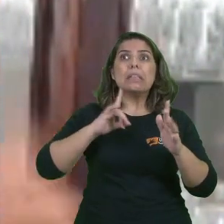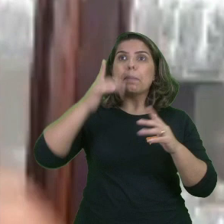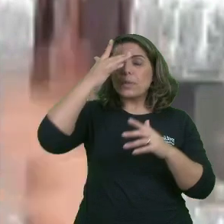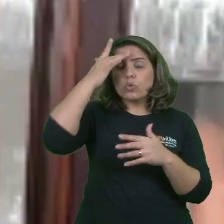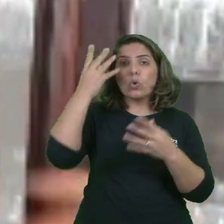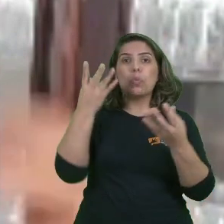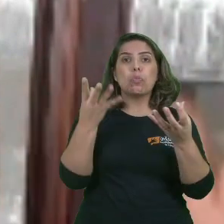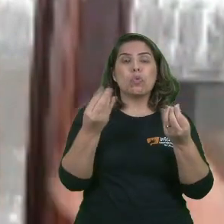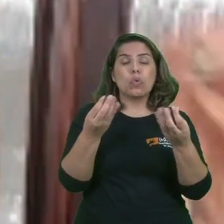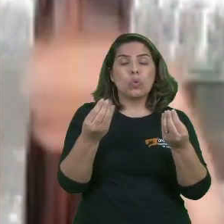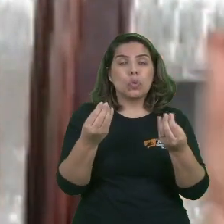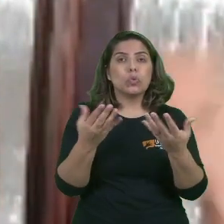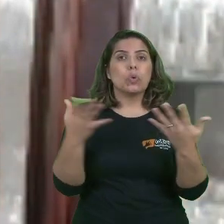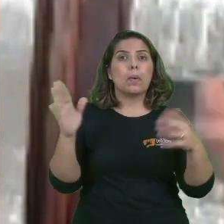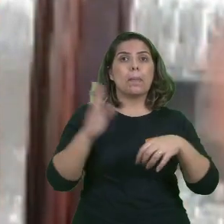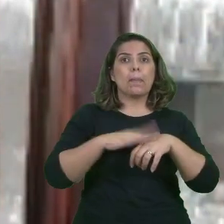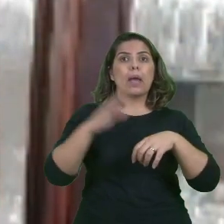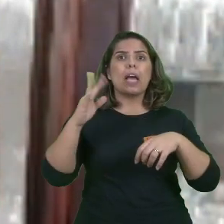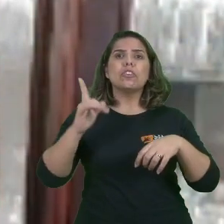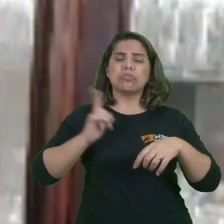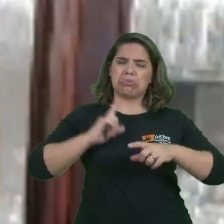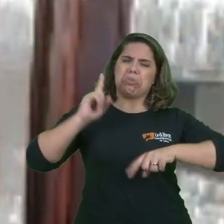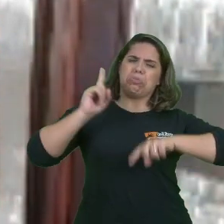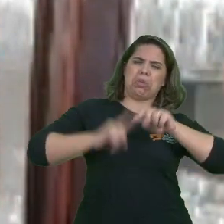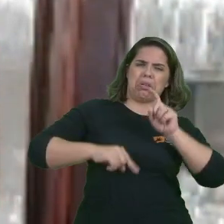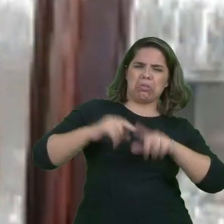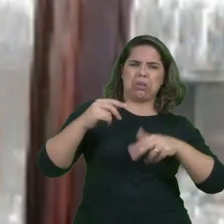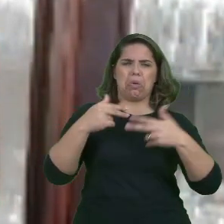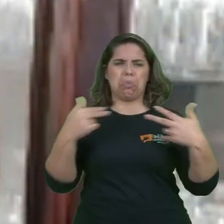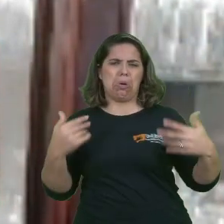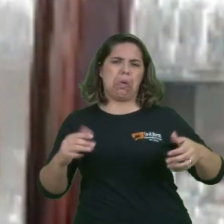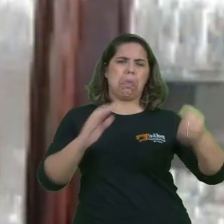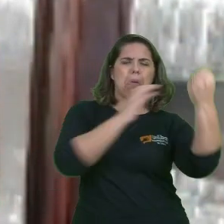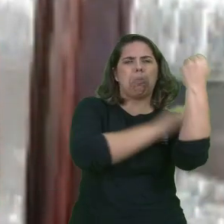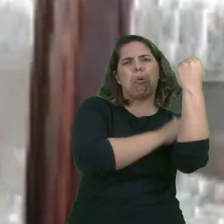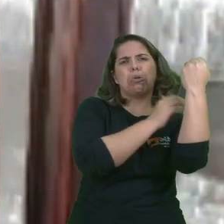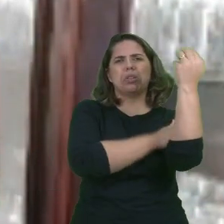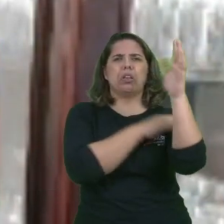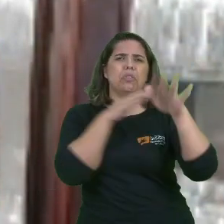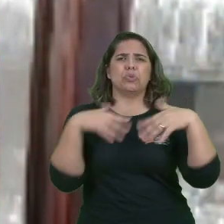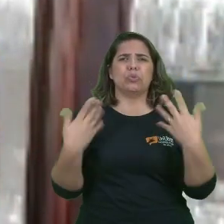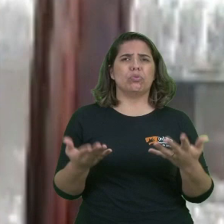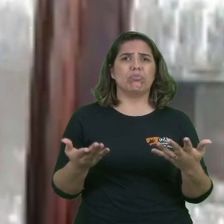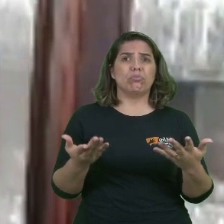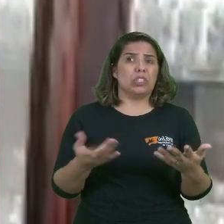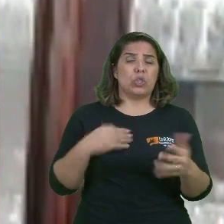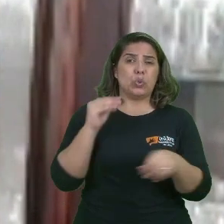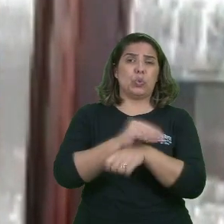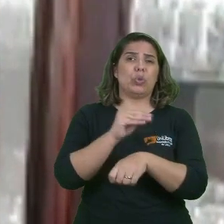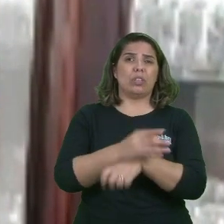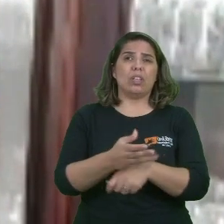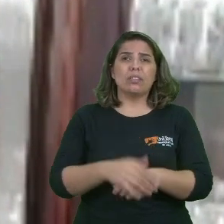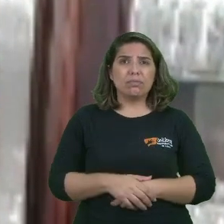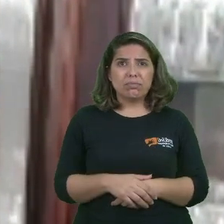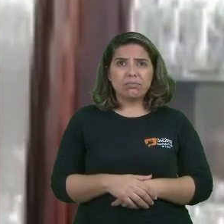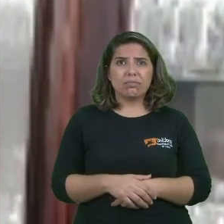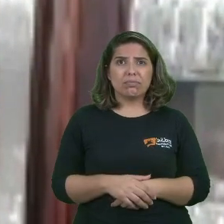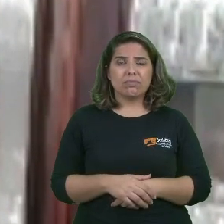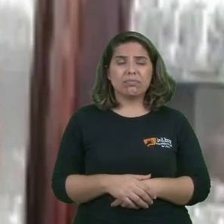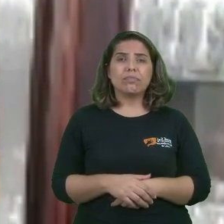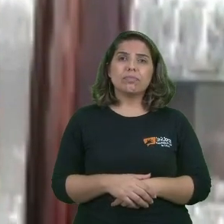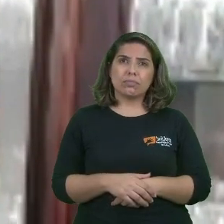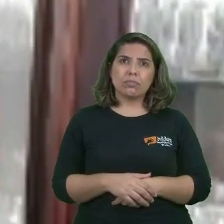muito mais tornando cursos e de poder tudo bem que não cuida fazer